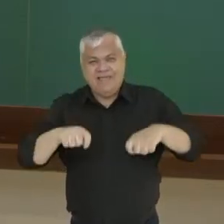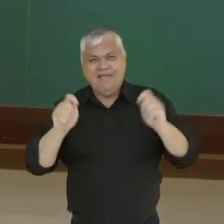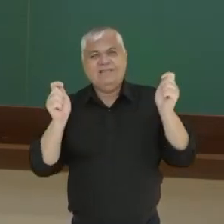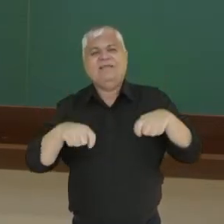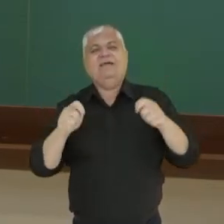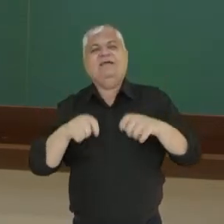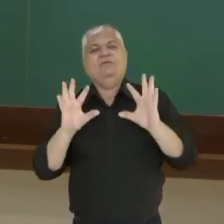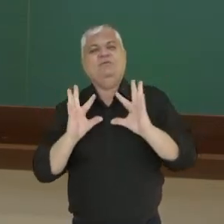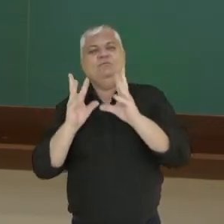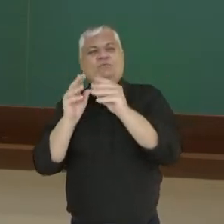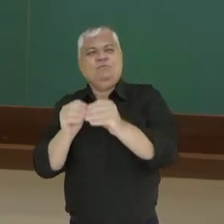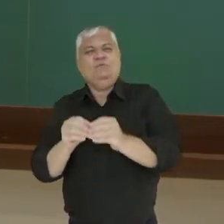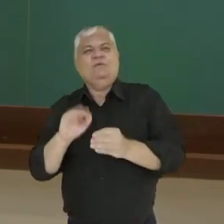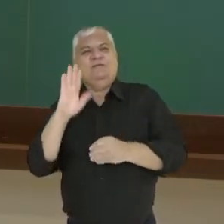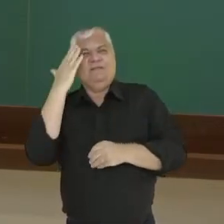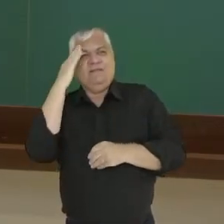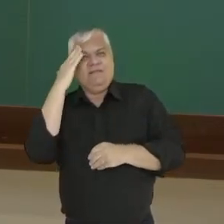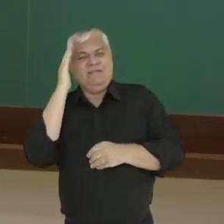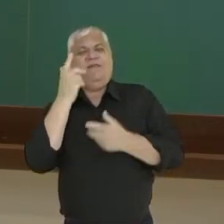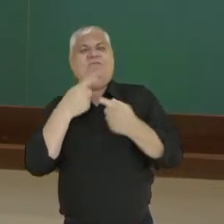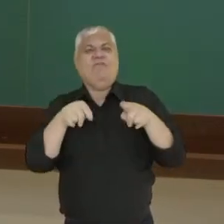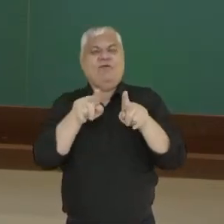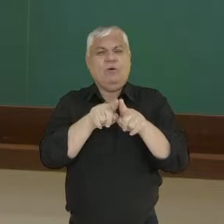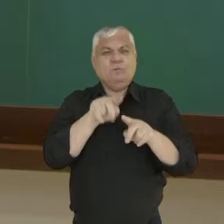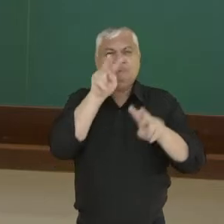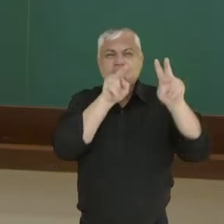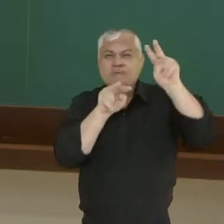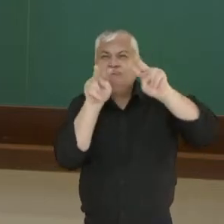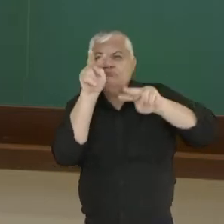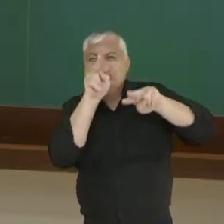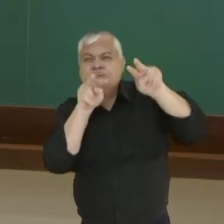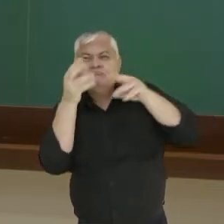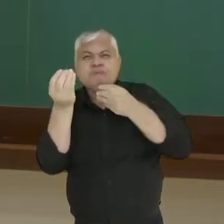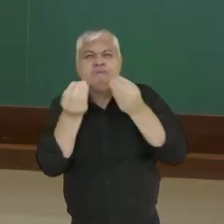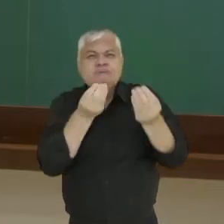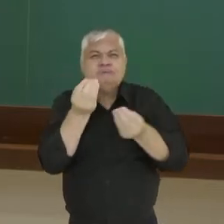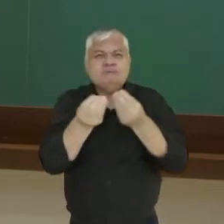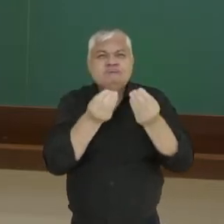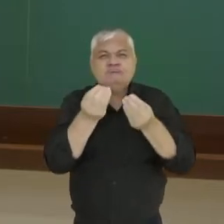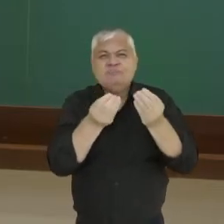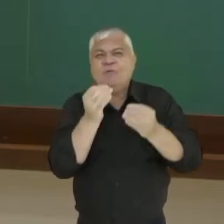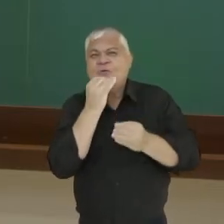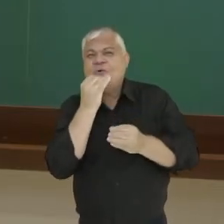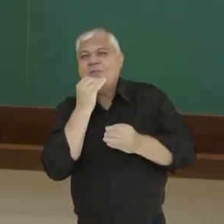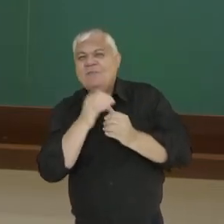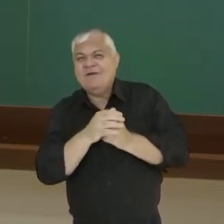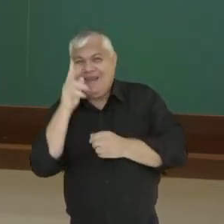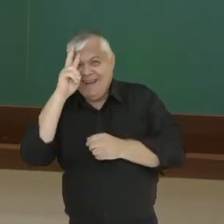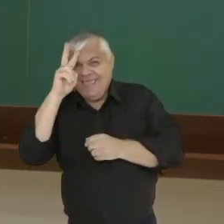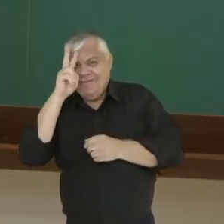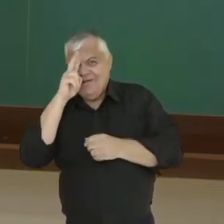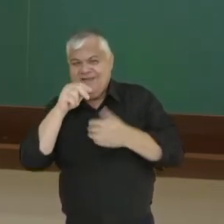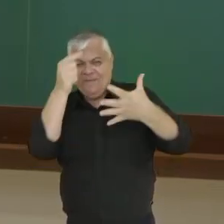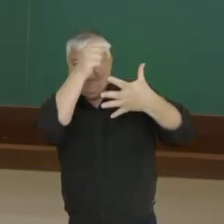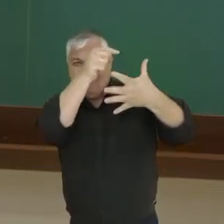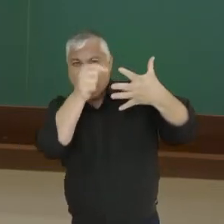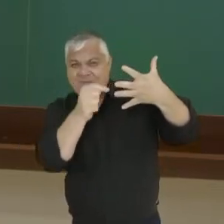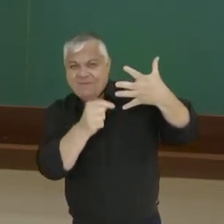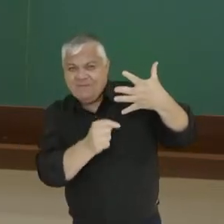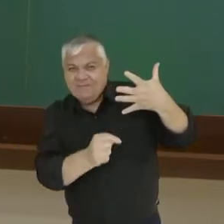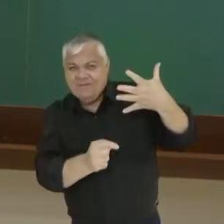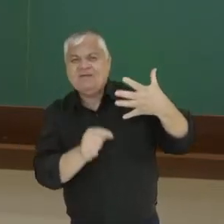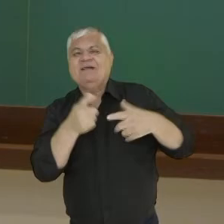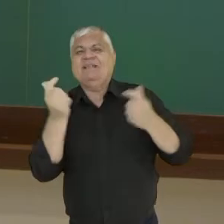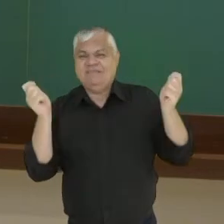essas aqui. Volta um pouquinho, olha na definição ali nas 5 que a professora acabou de explicar para vocês e vocês vão